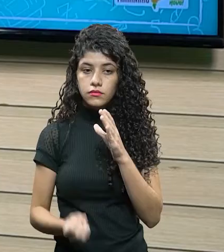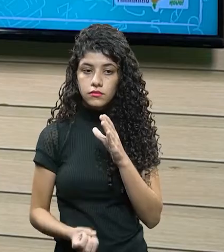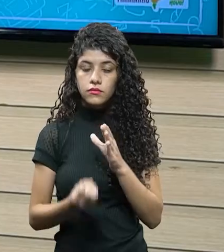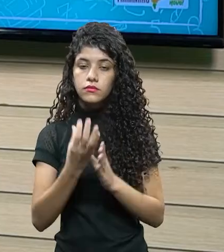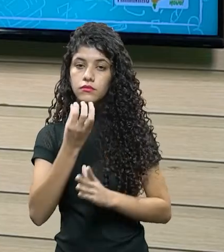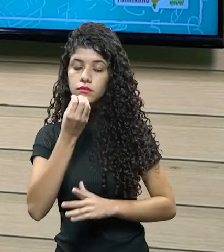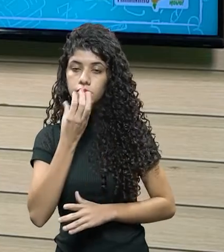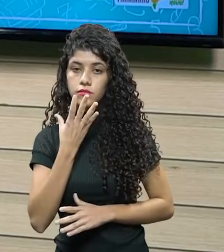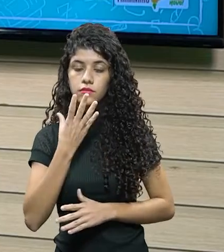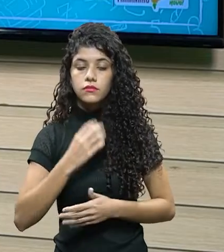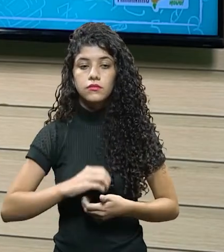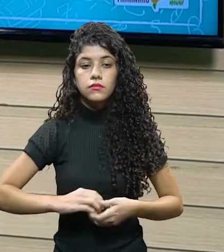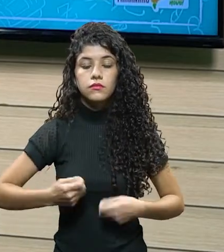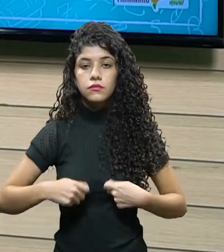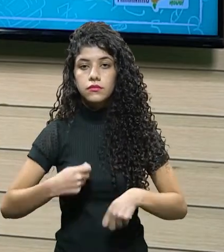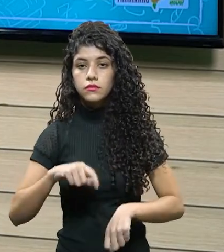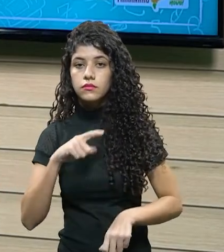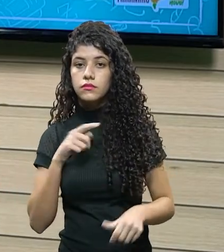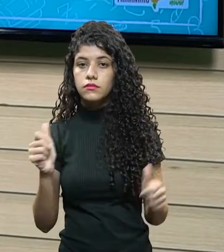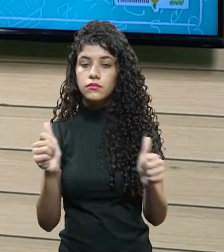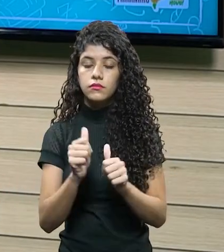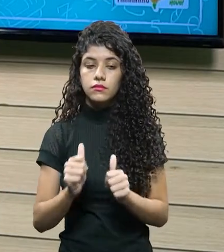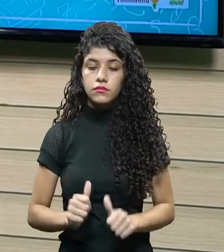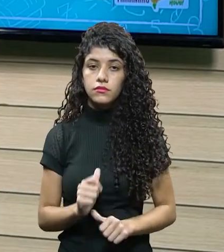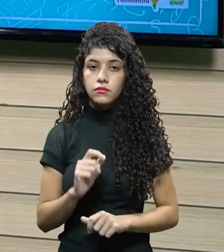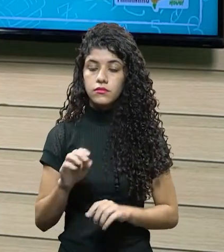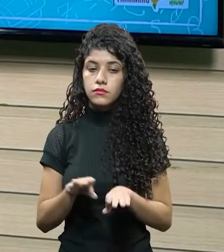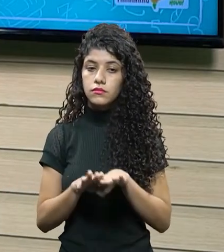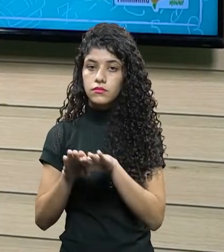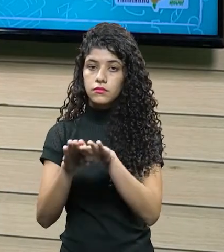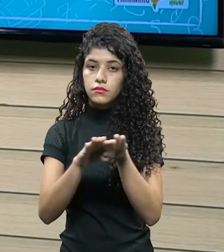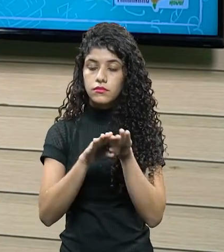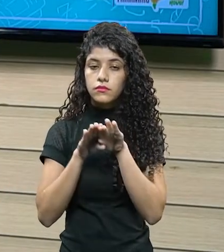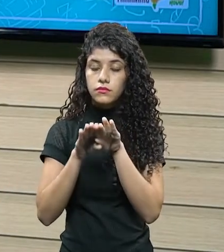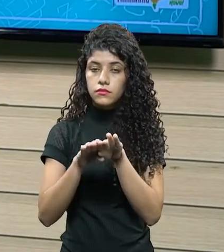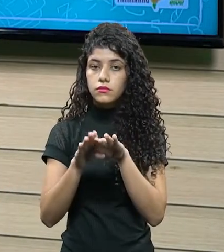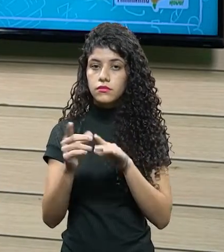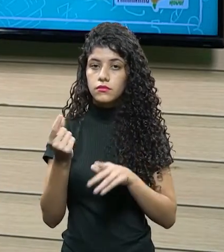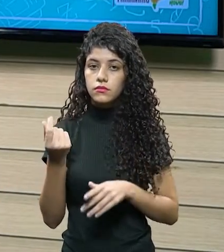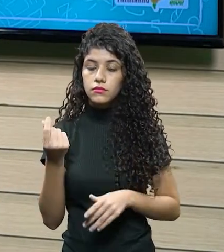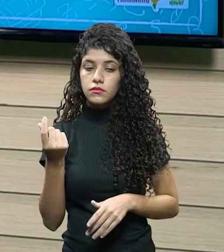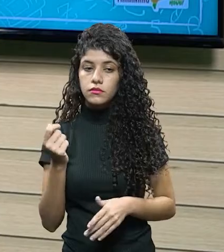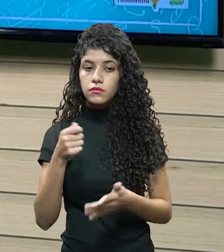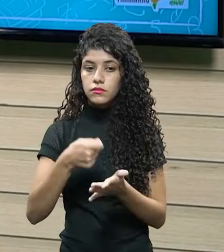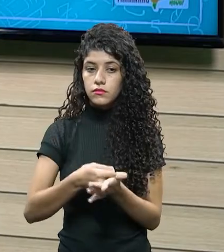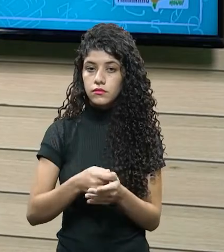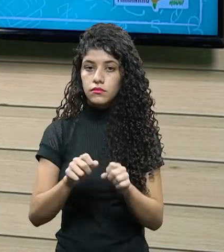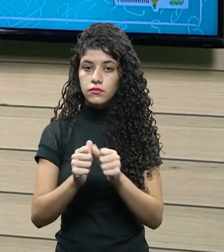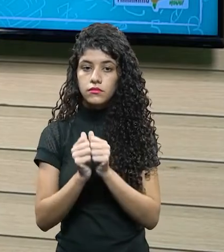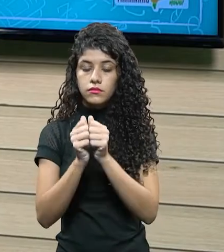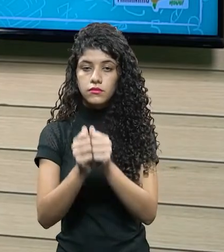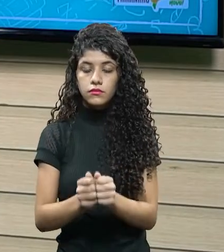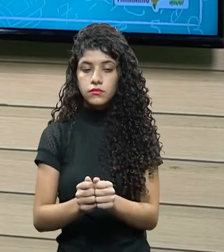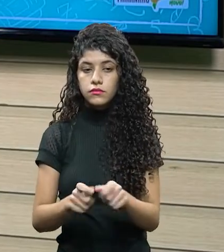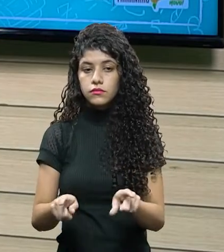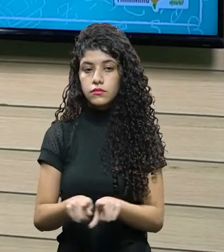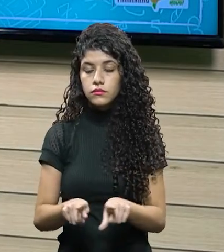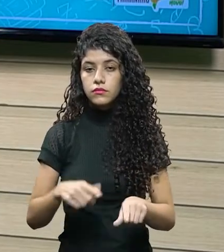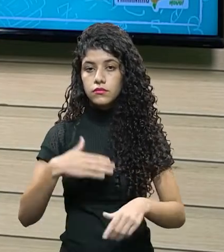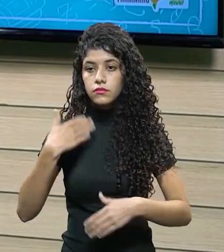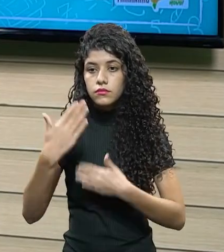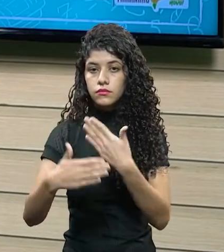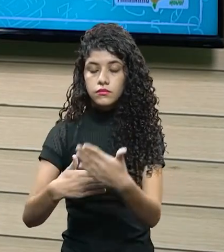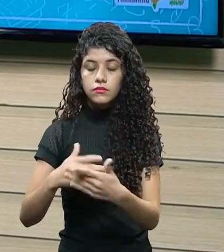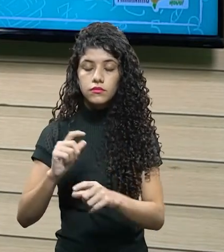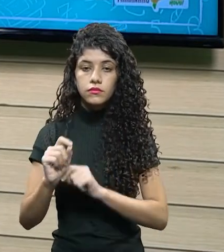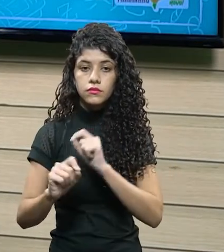essa produção, essa fabricação. Tem que ter toda uma análise para igualar os gastos junto com as receitas, para a partir